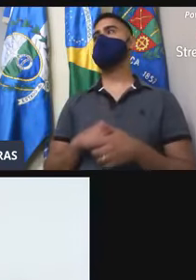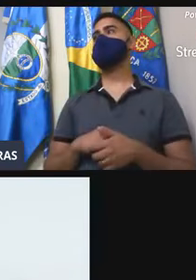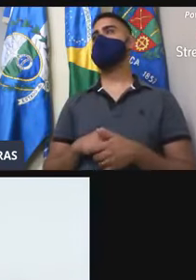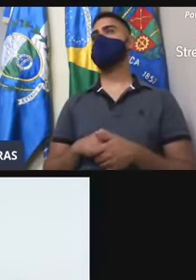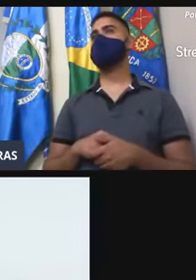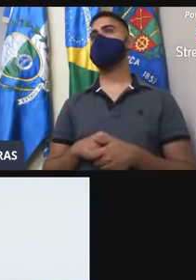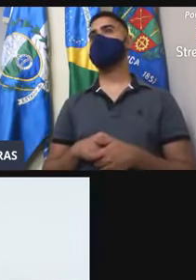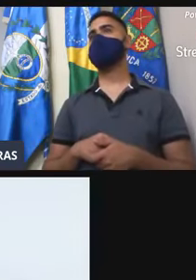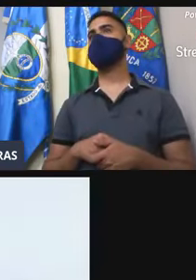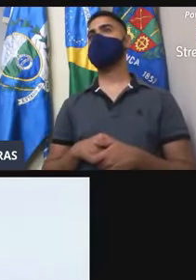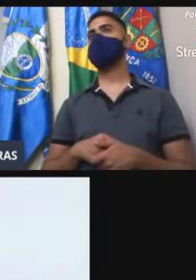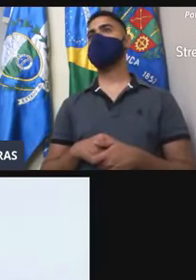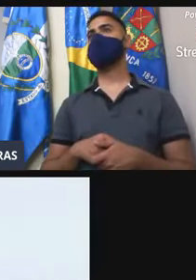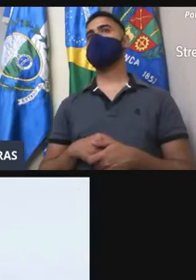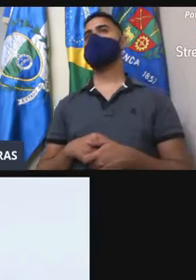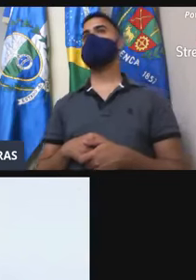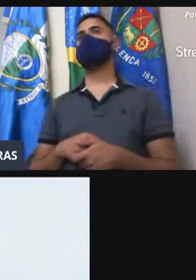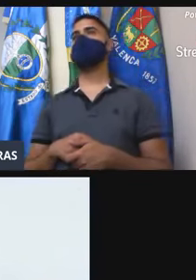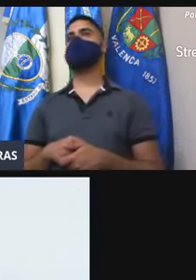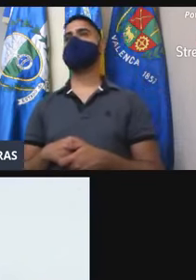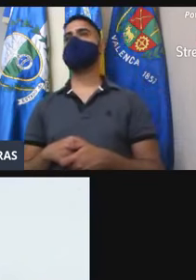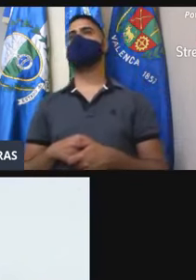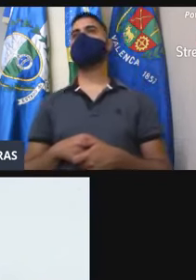já está fazendo pela nossa cidade. Não,